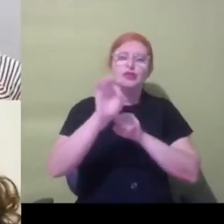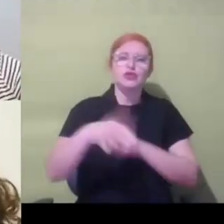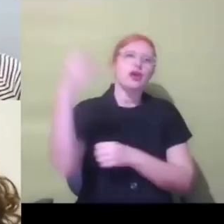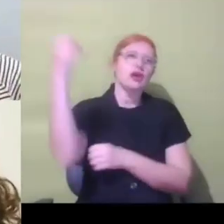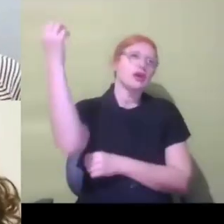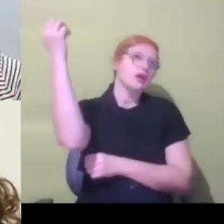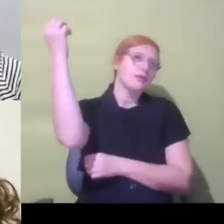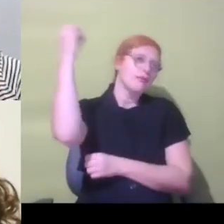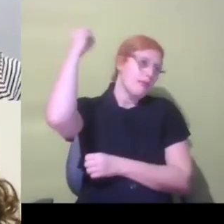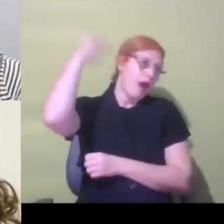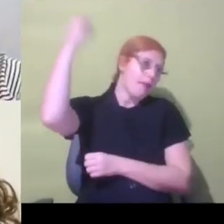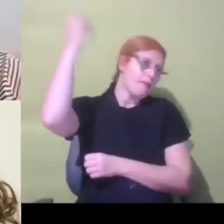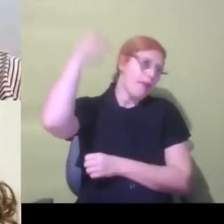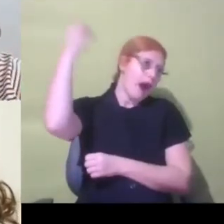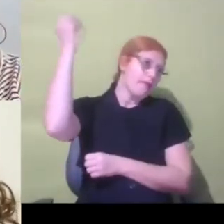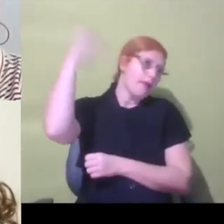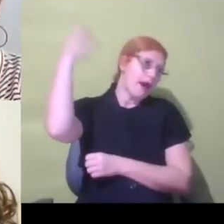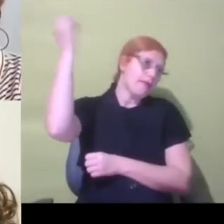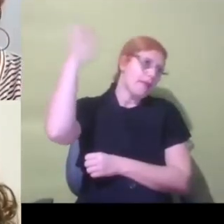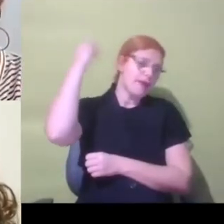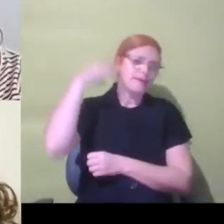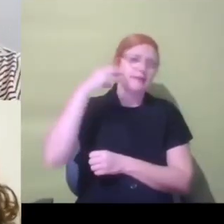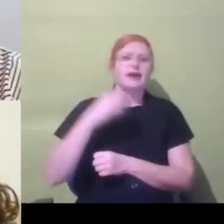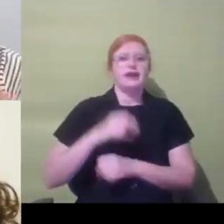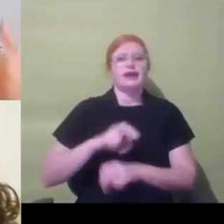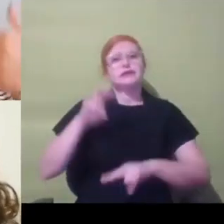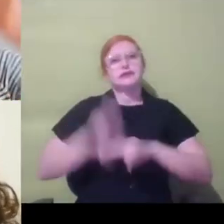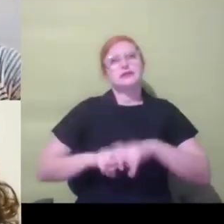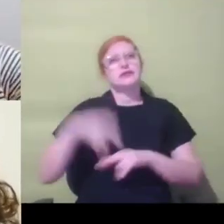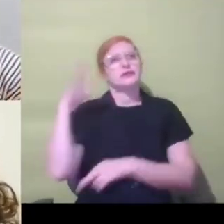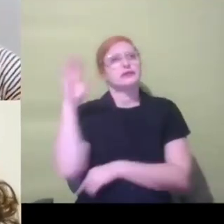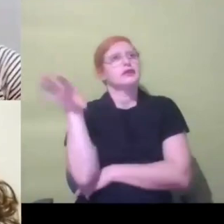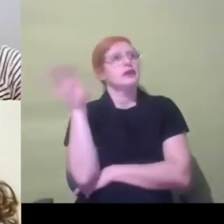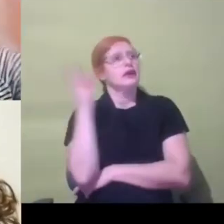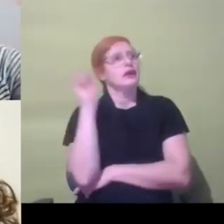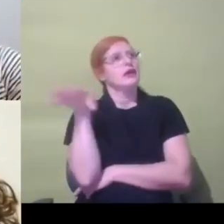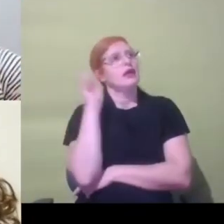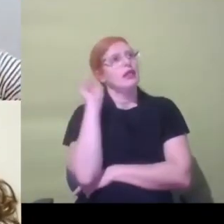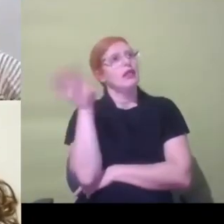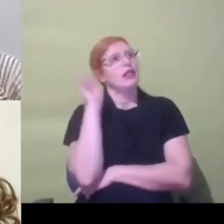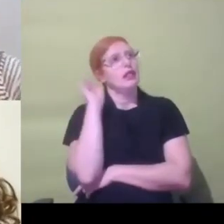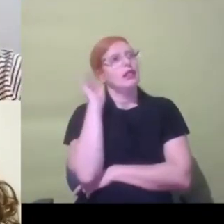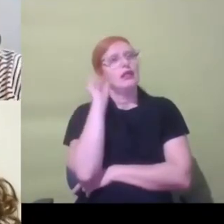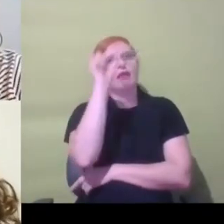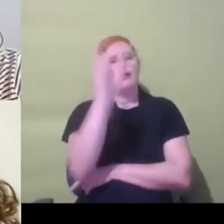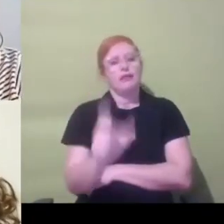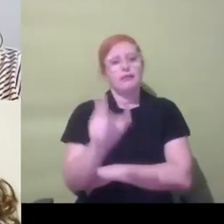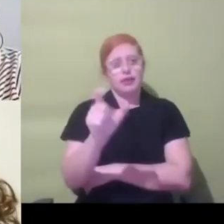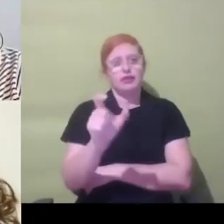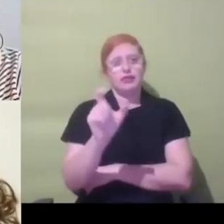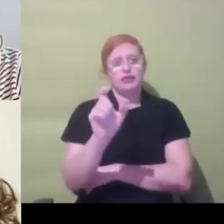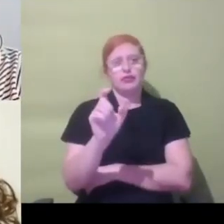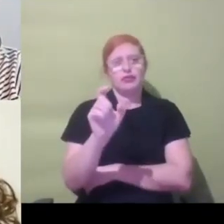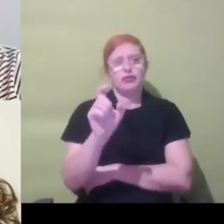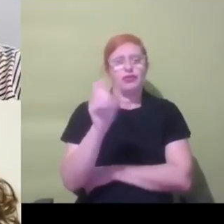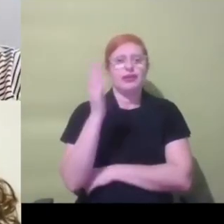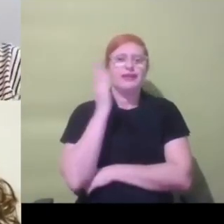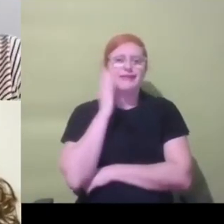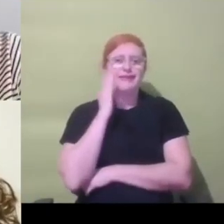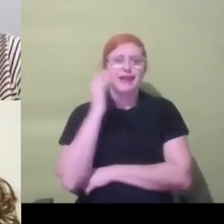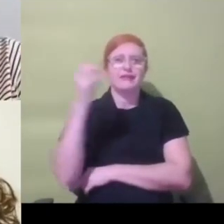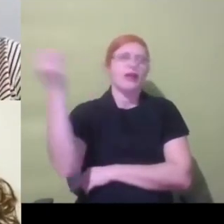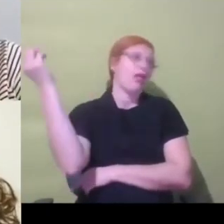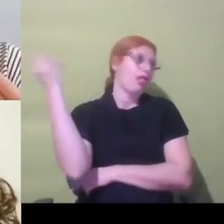Paulo Freire, lá as pessoas sentarem e ficarem ouvindo alguém que vai transmitir saber. E